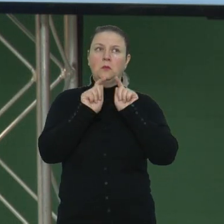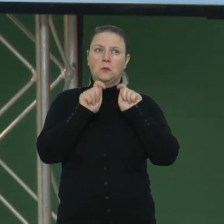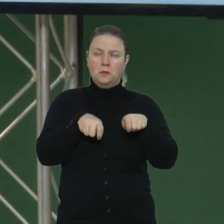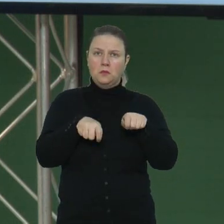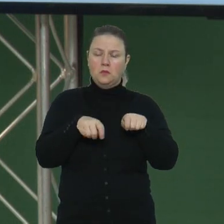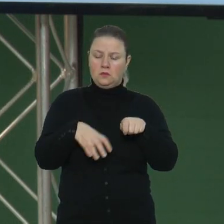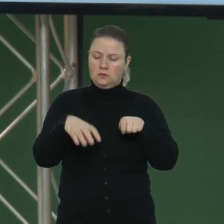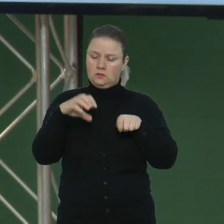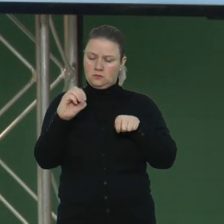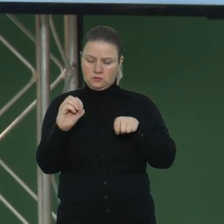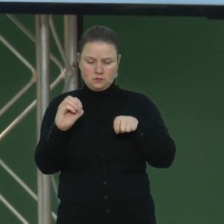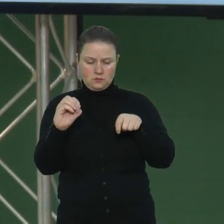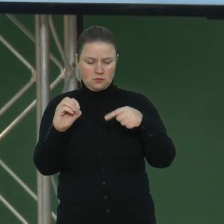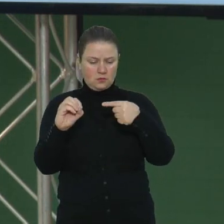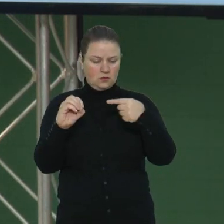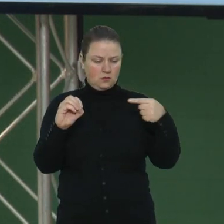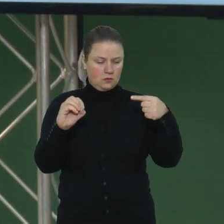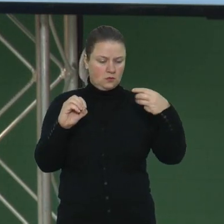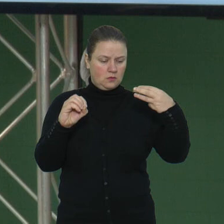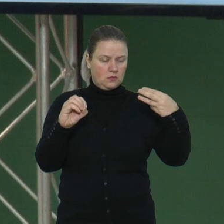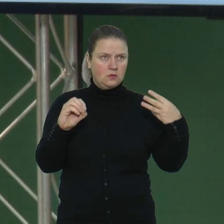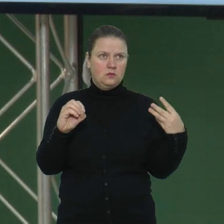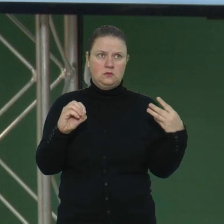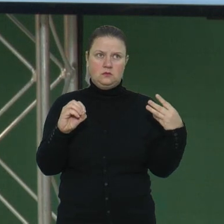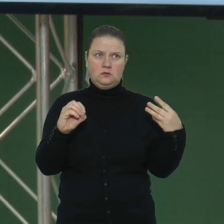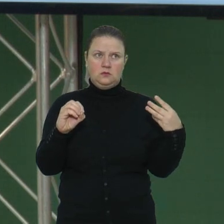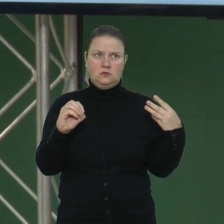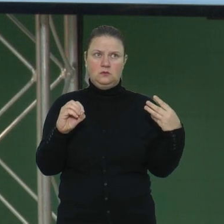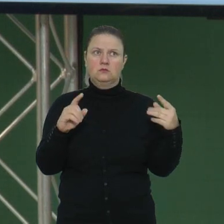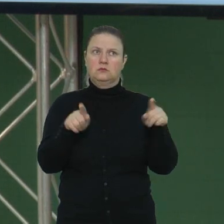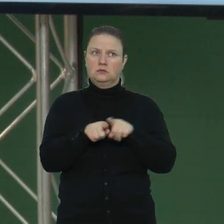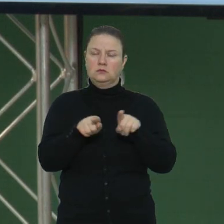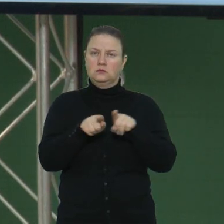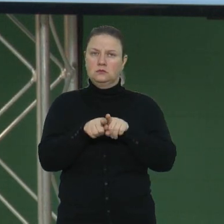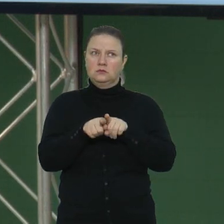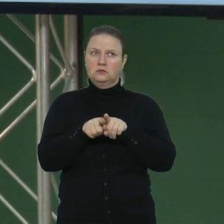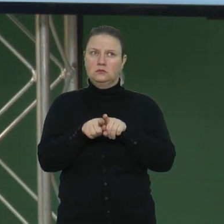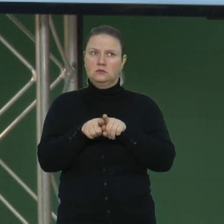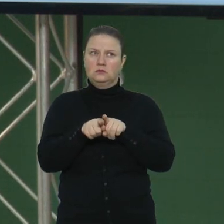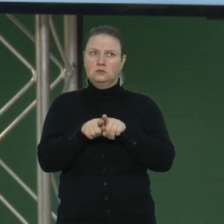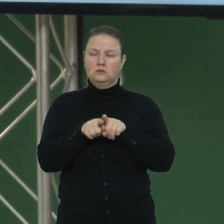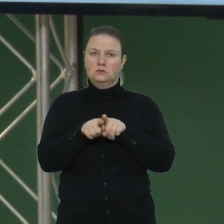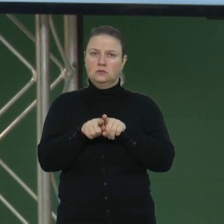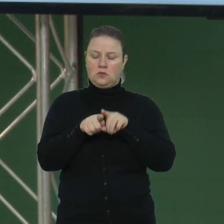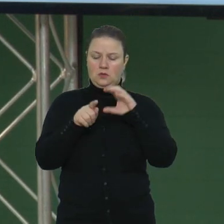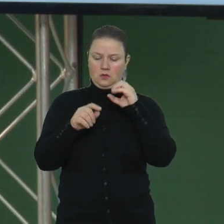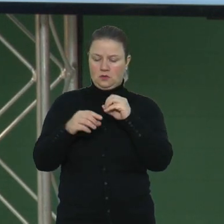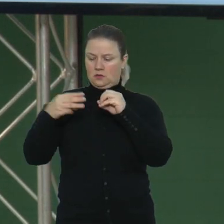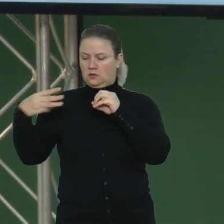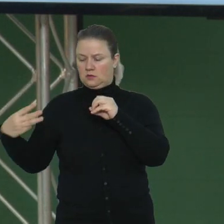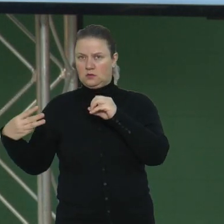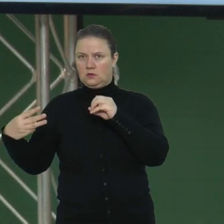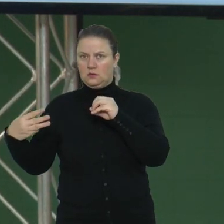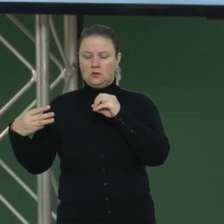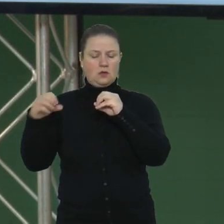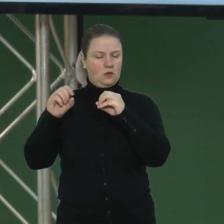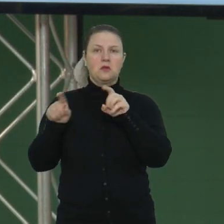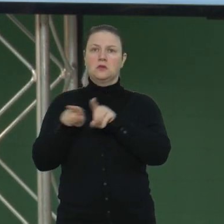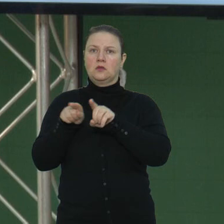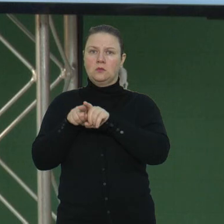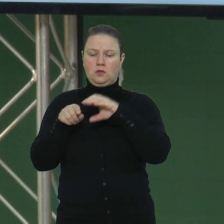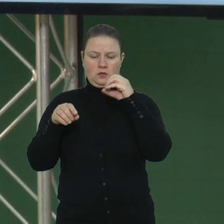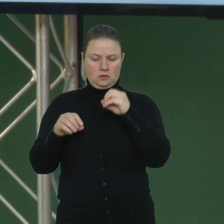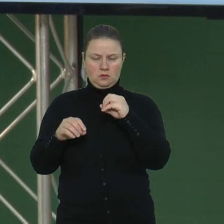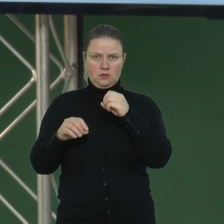a distância de 0 até 3 é a mesma distância de 0, de 0 até 3 positivo, é a mesma distância de 0 até o 3, o